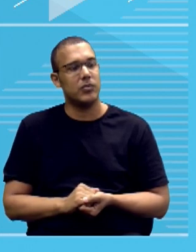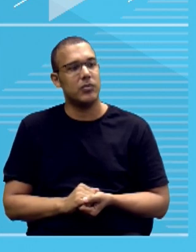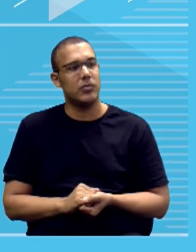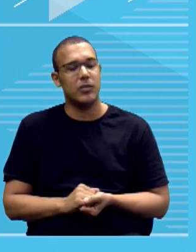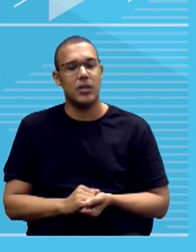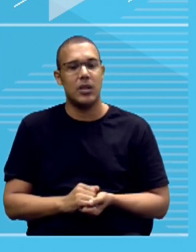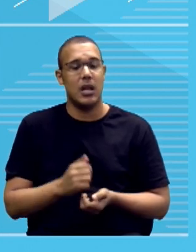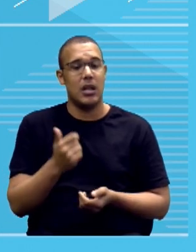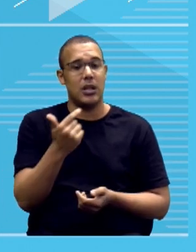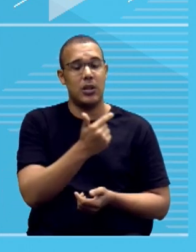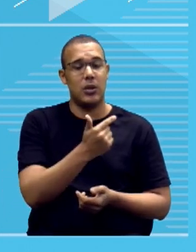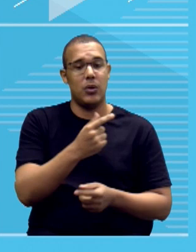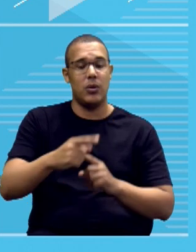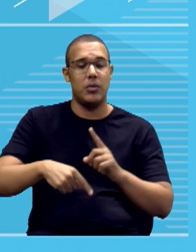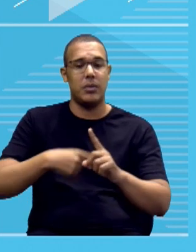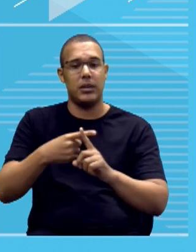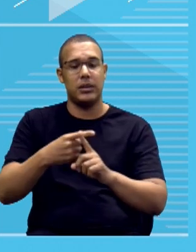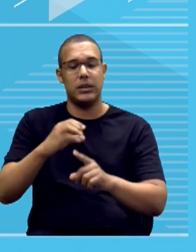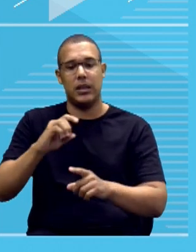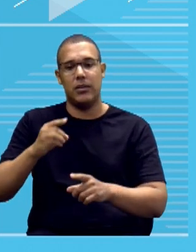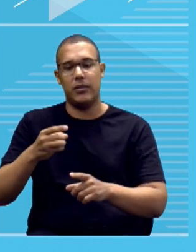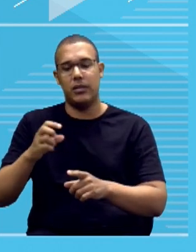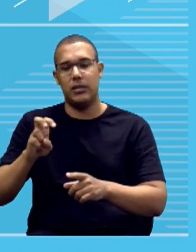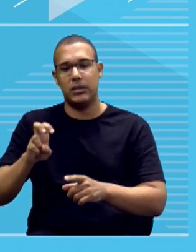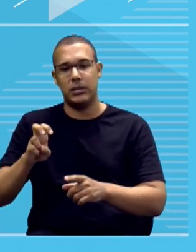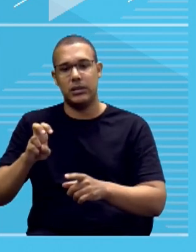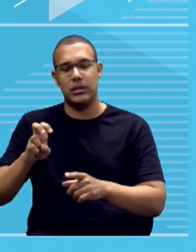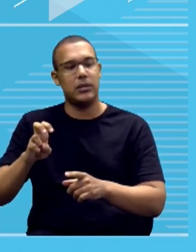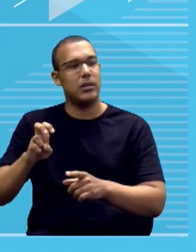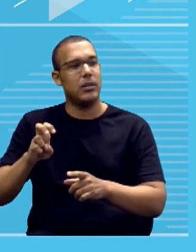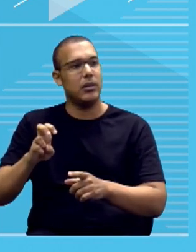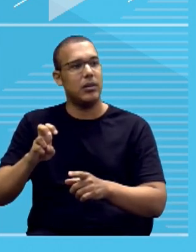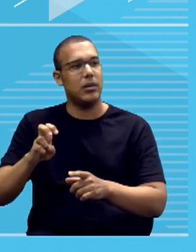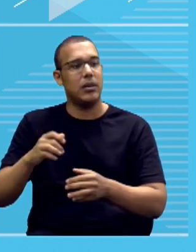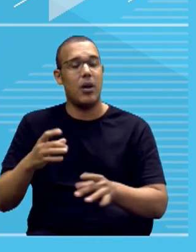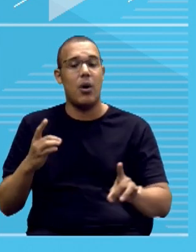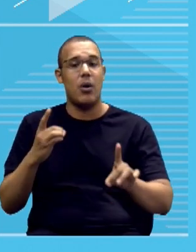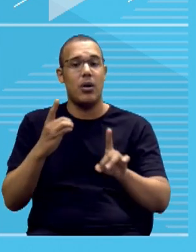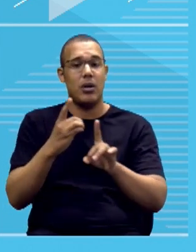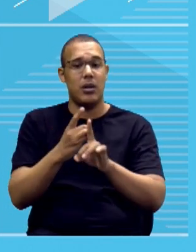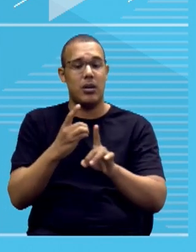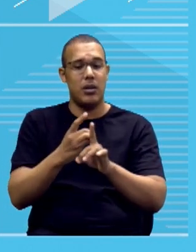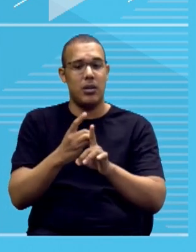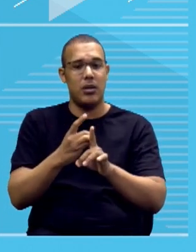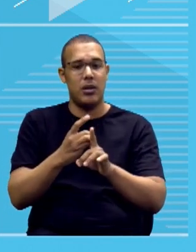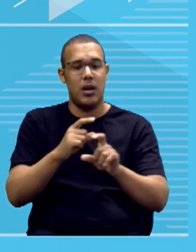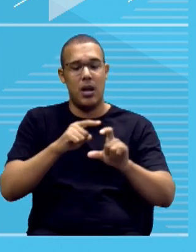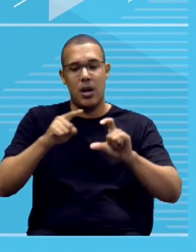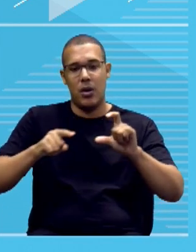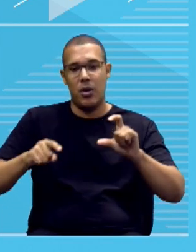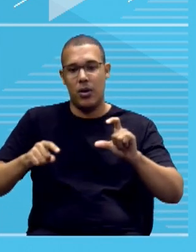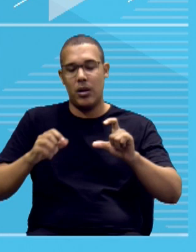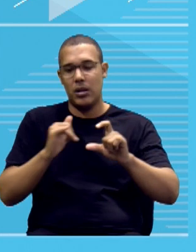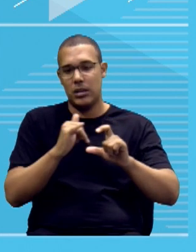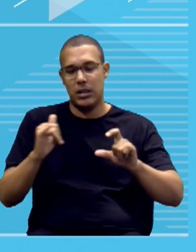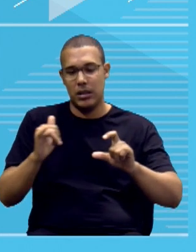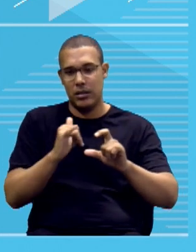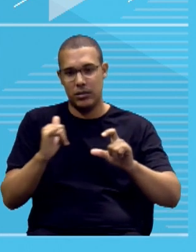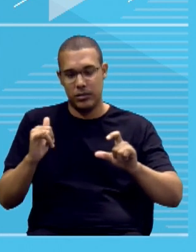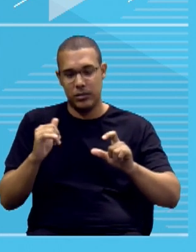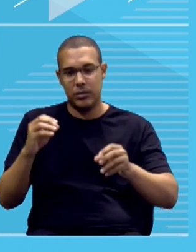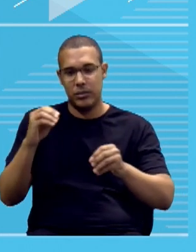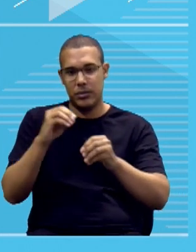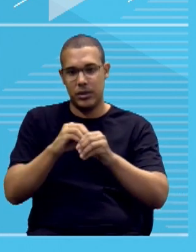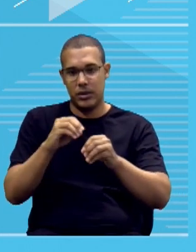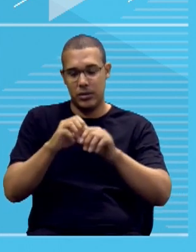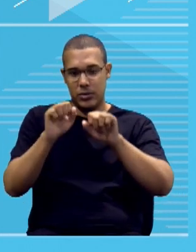externo, mais 0,5 do interno. Então, aqui eu acho a corrente elétrica que vai passar por dentro